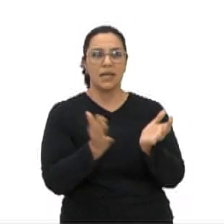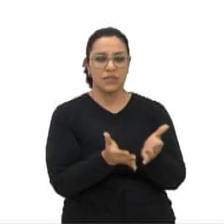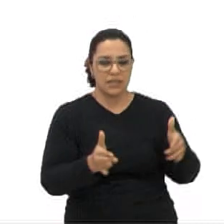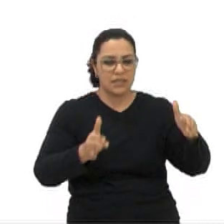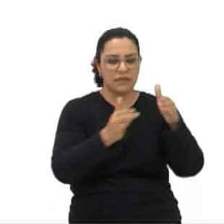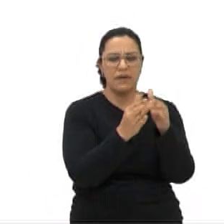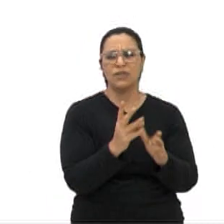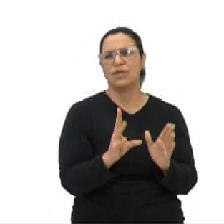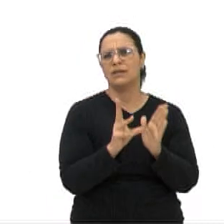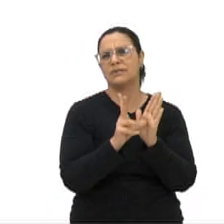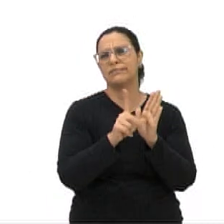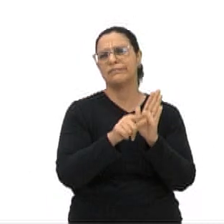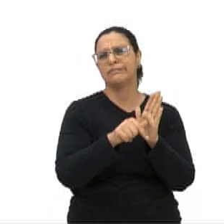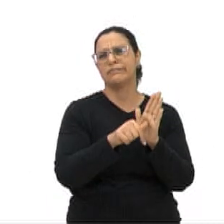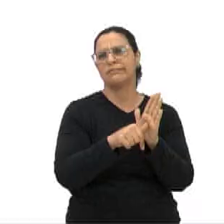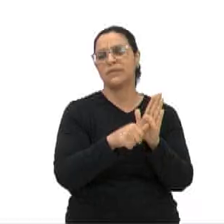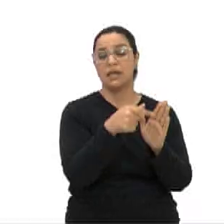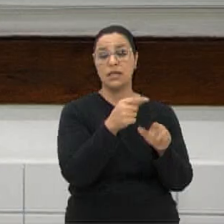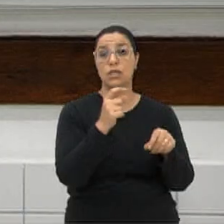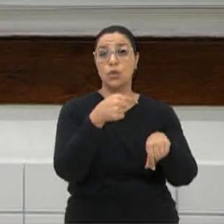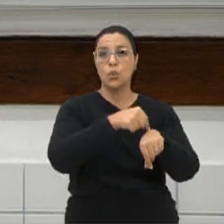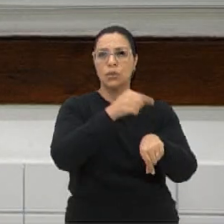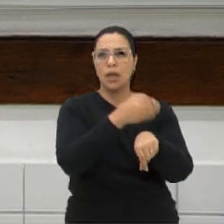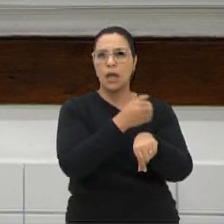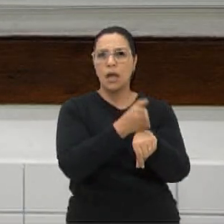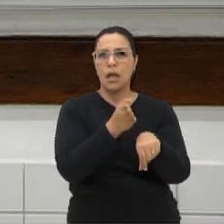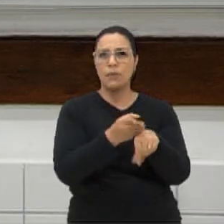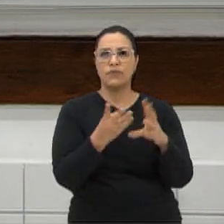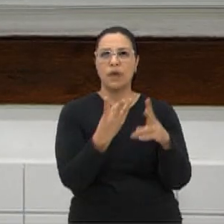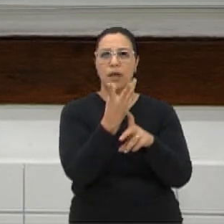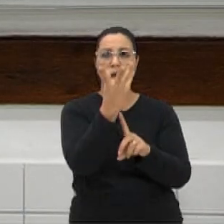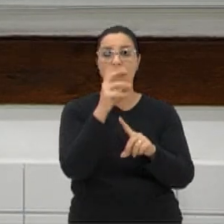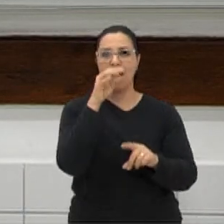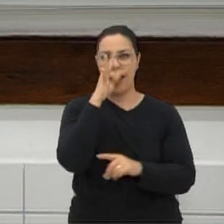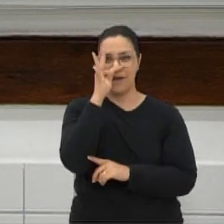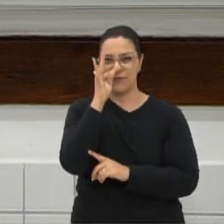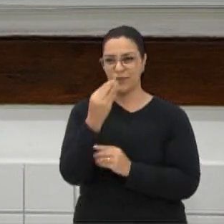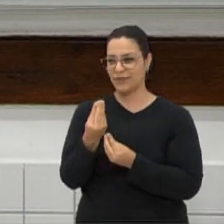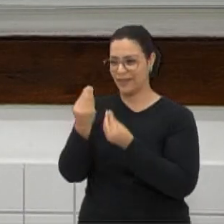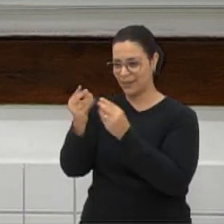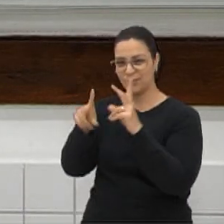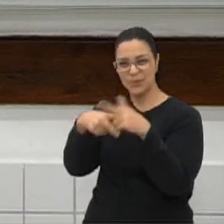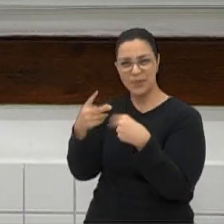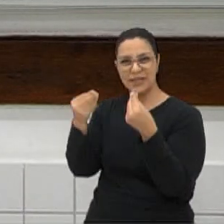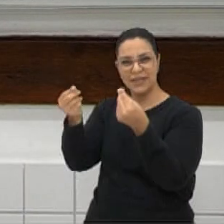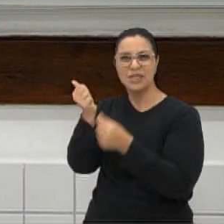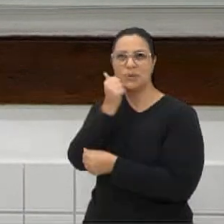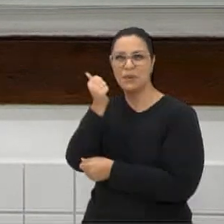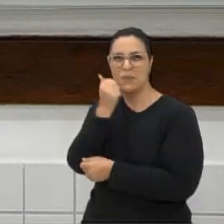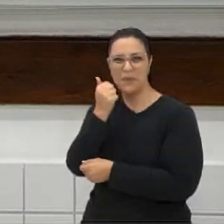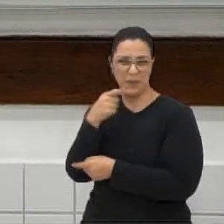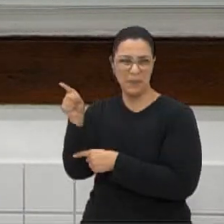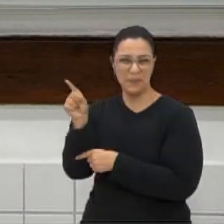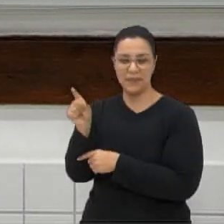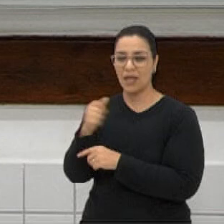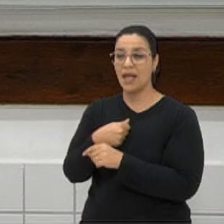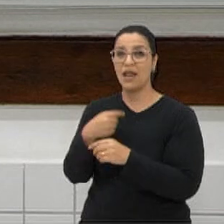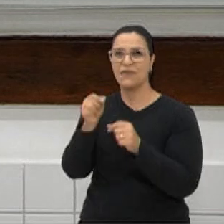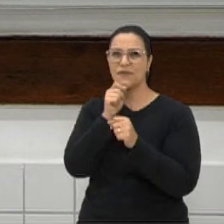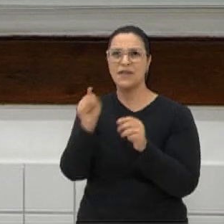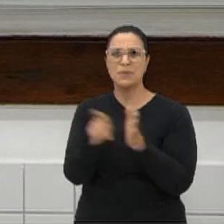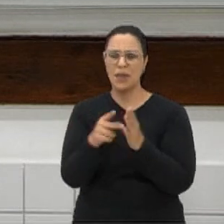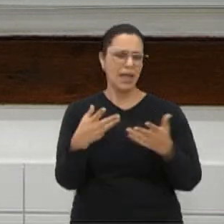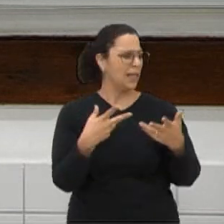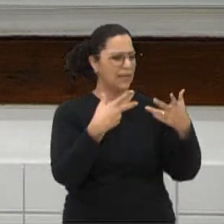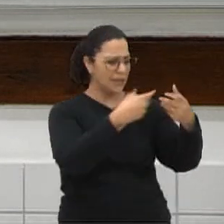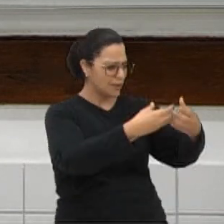tempo ali, sob a ação do tempo. Então, se você ganhou uma flor, ou deu uma flor de presente para sua mãe, por exemplo, e a sua mãe, nossa,